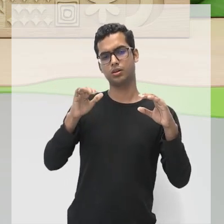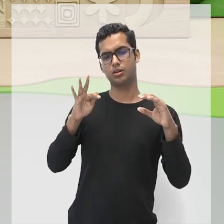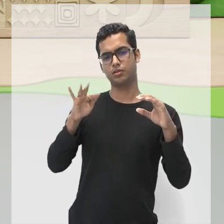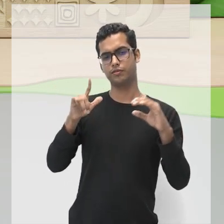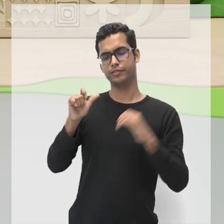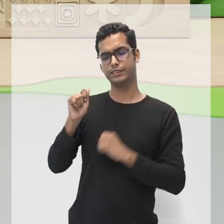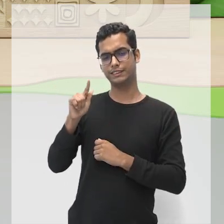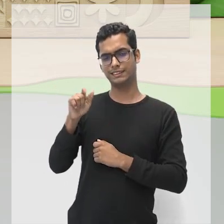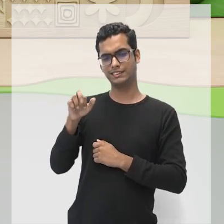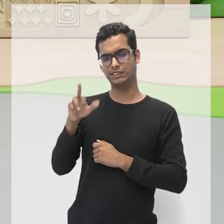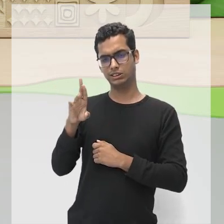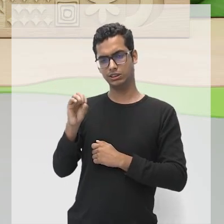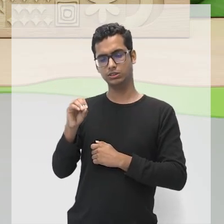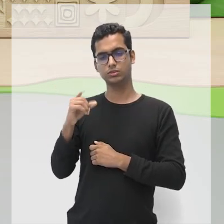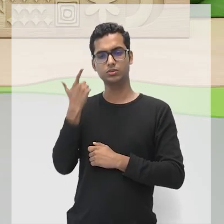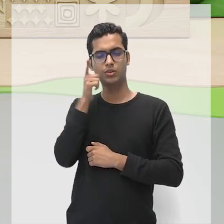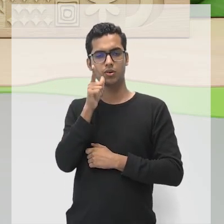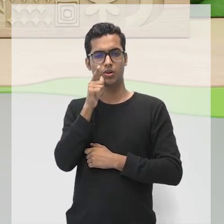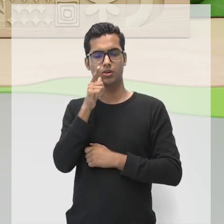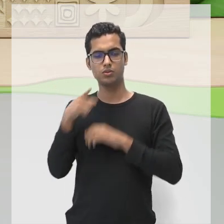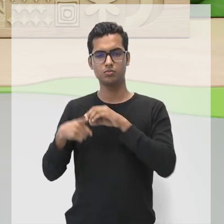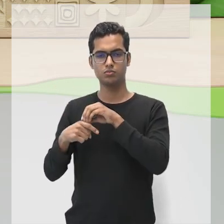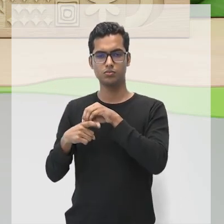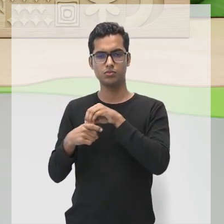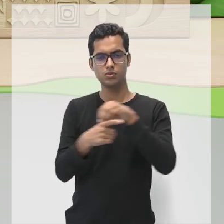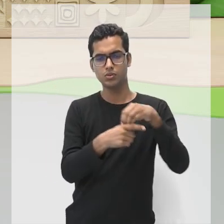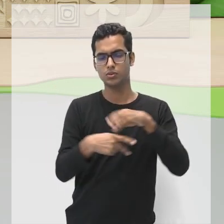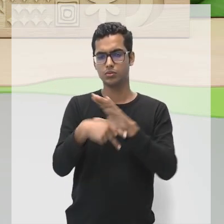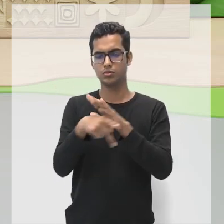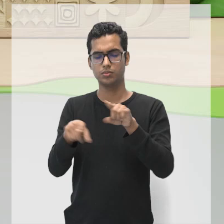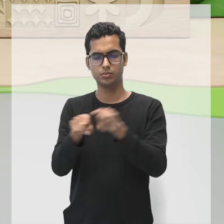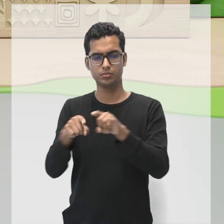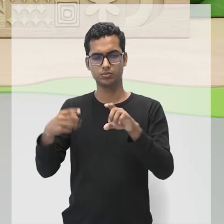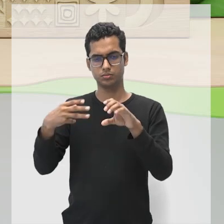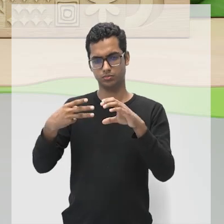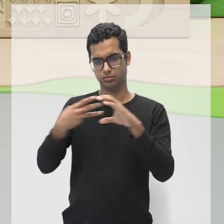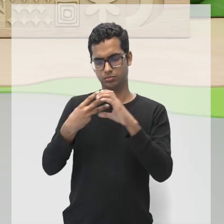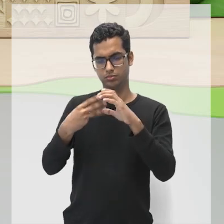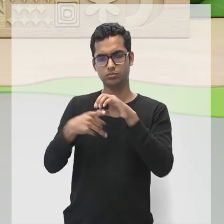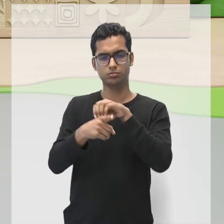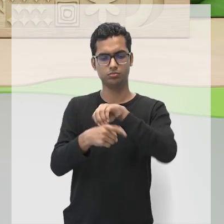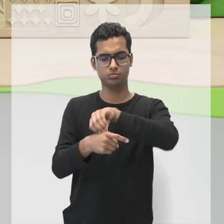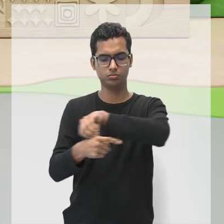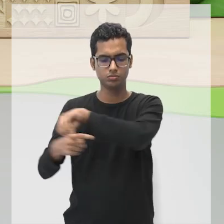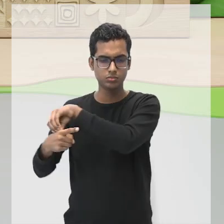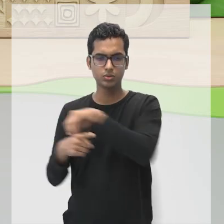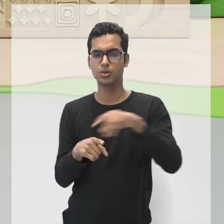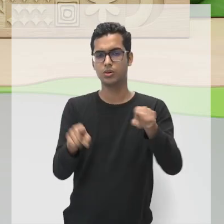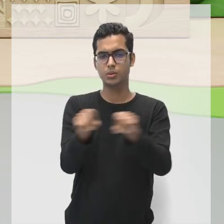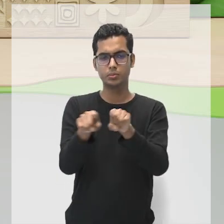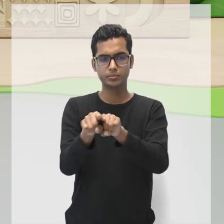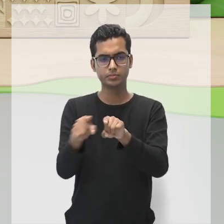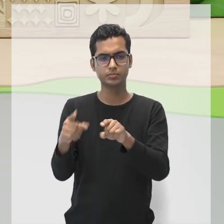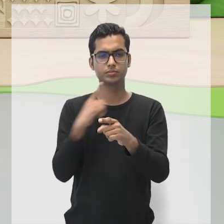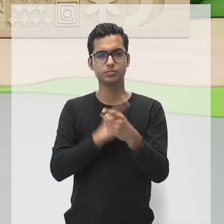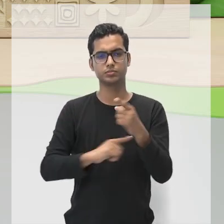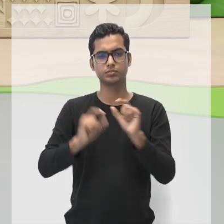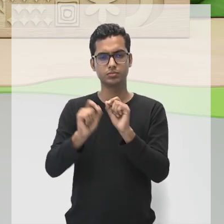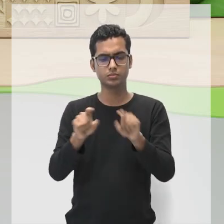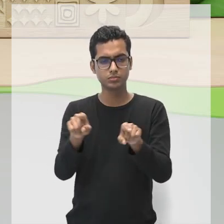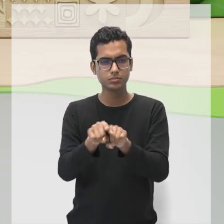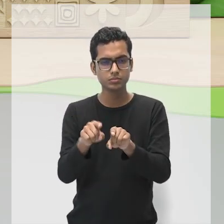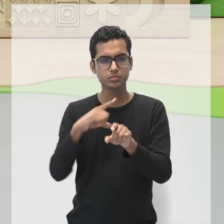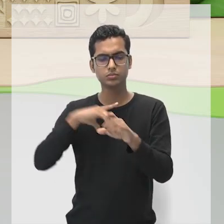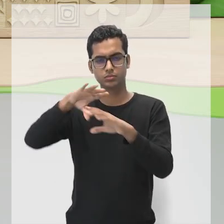célula. Nós temos a membrana plasmática que controla a troca de substâncias da célula com o